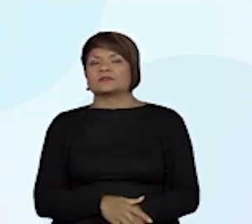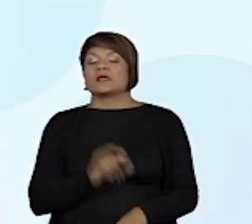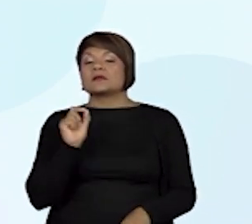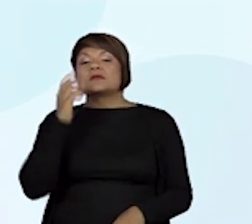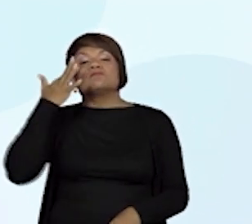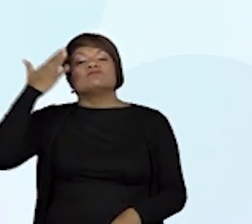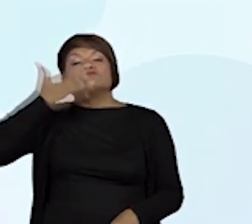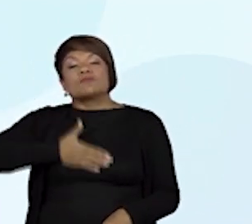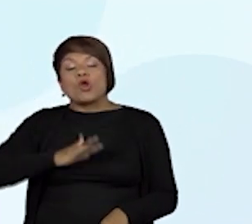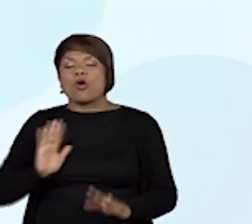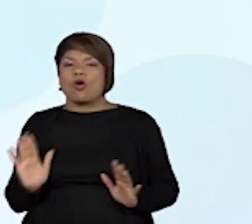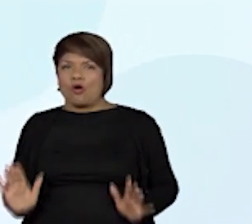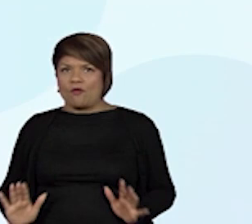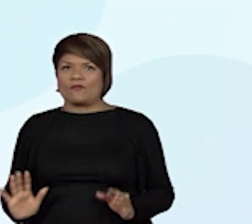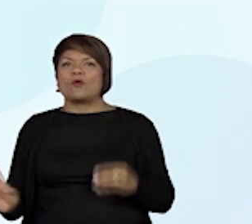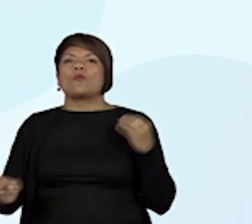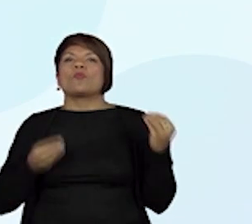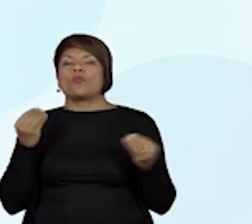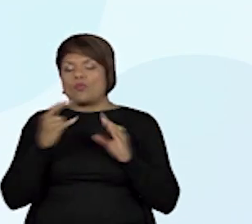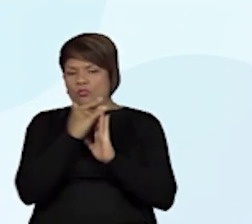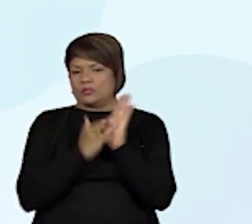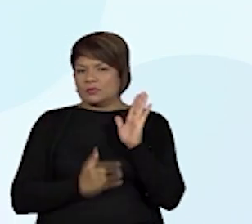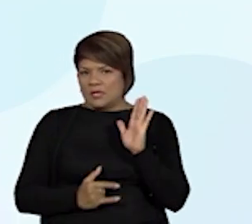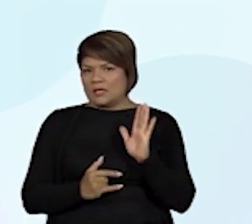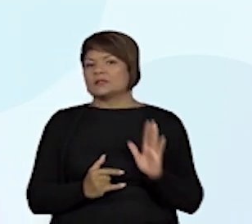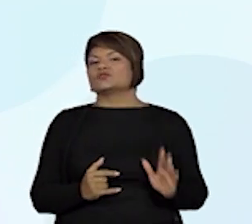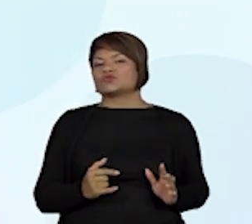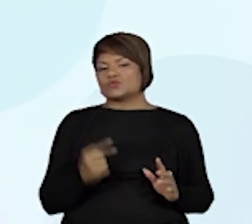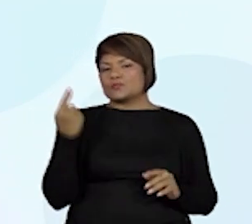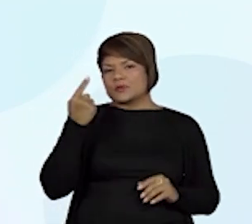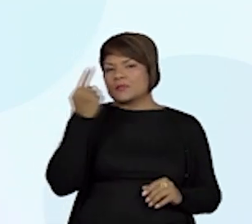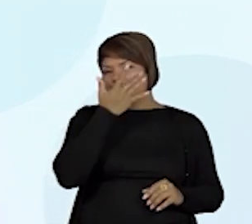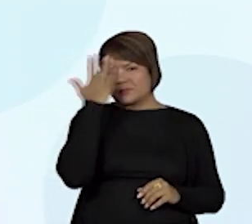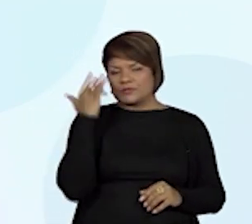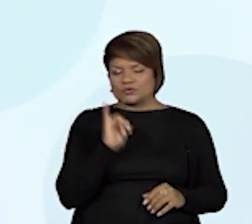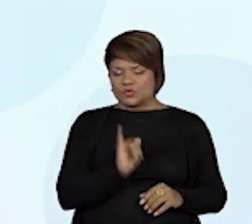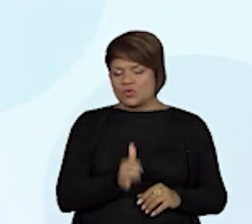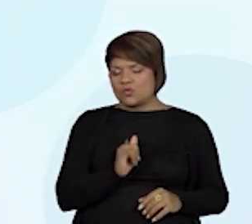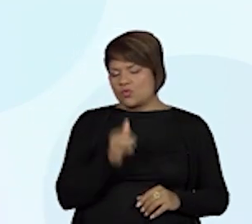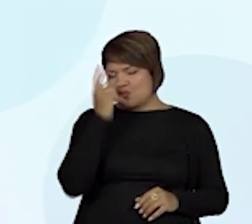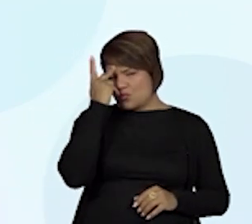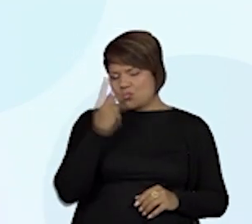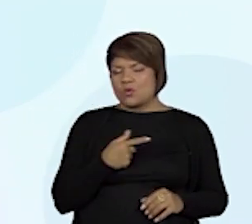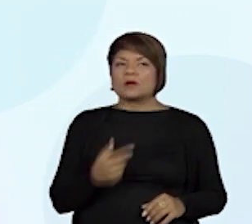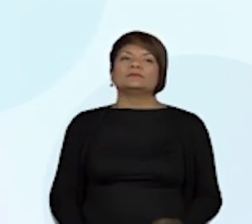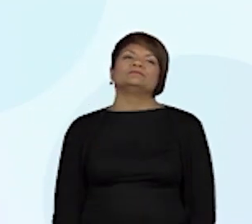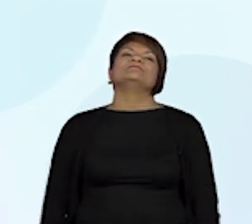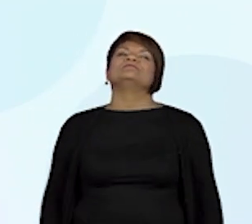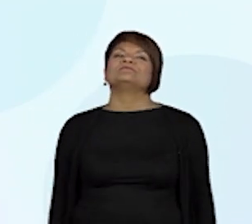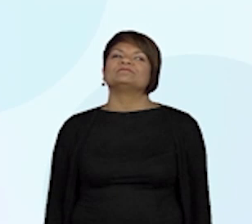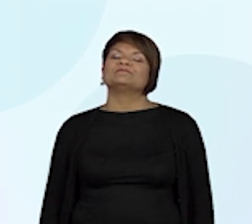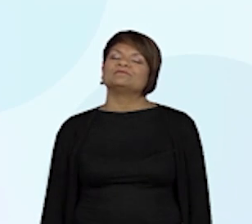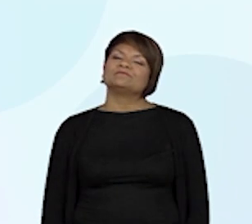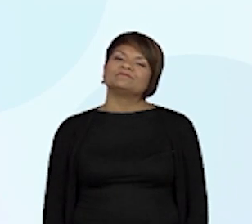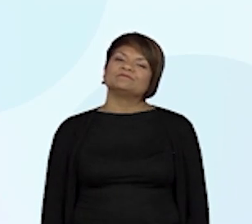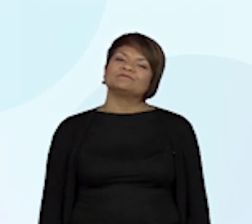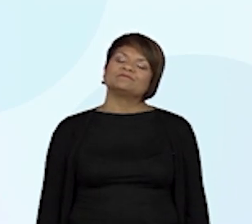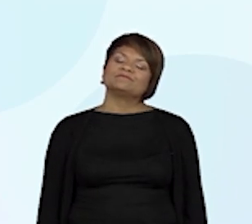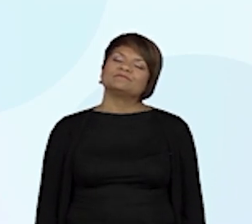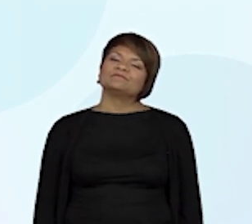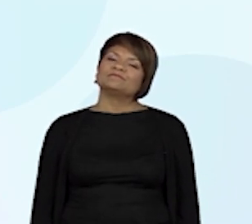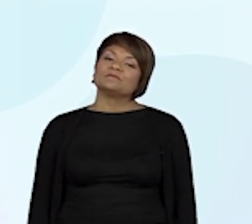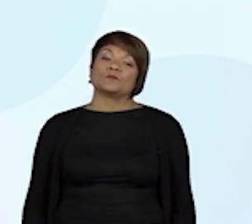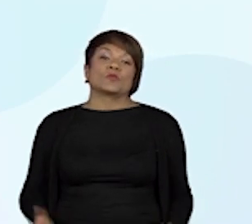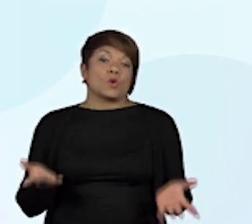que confirmam que o texto contém narrativa em primeira pessoa. Isso